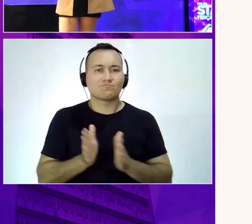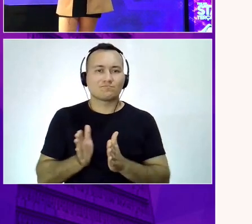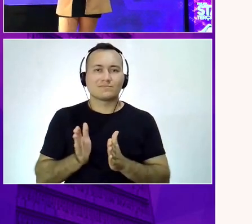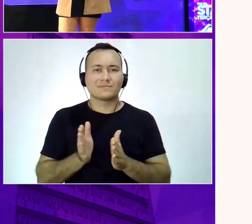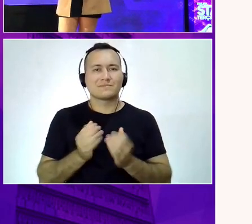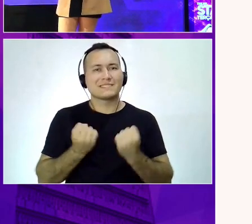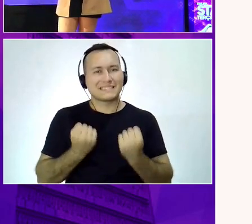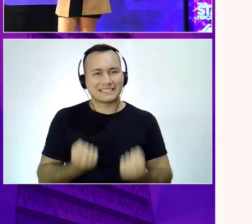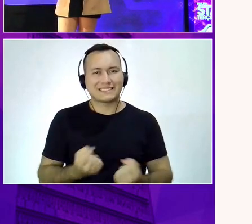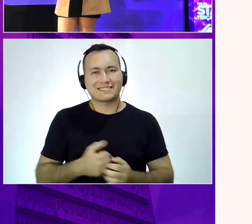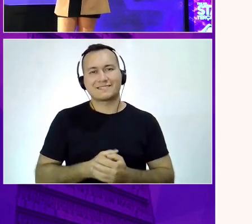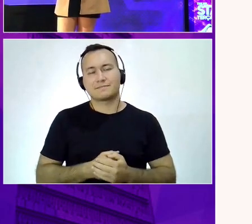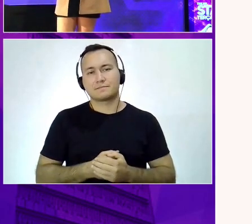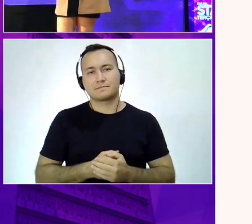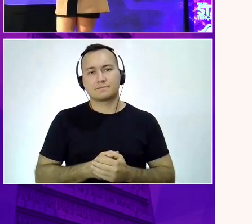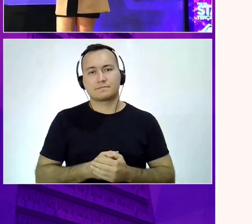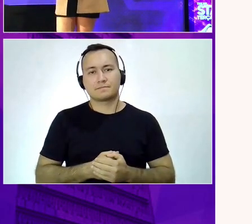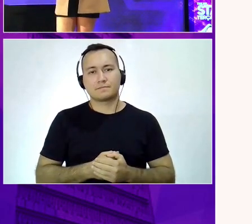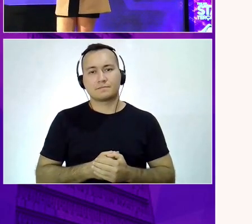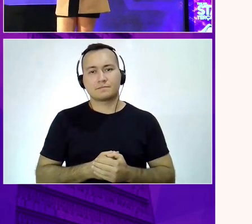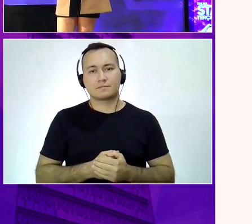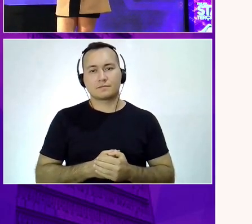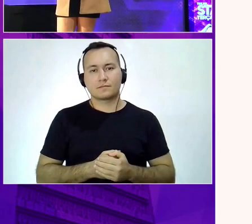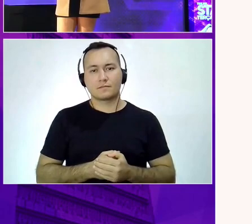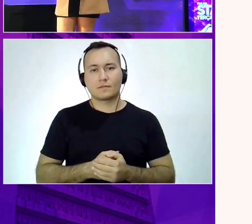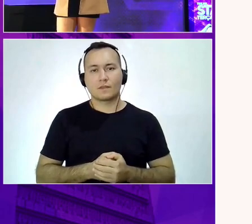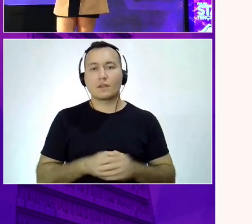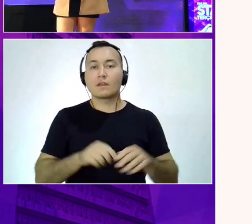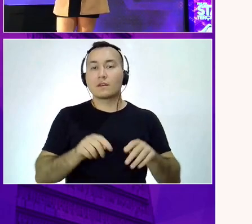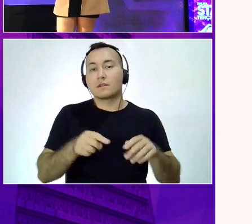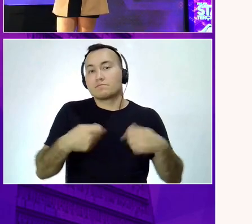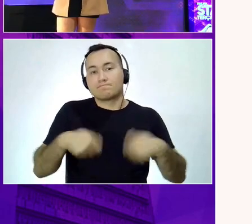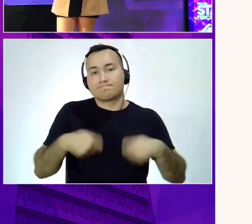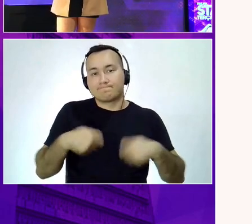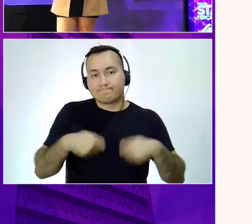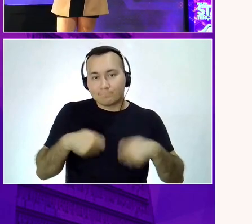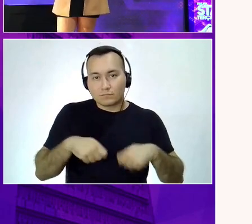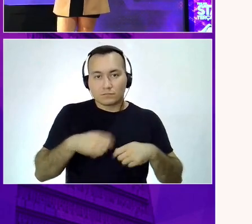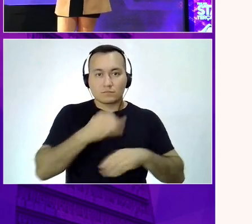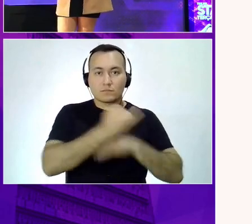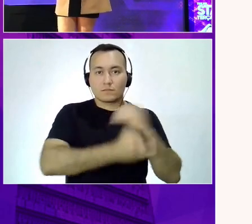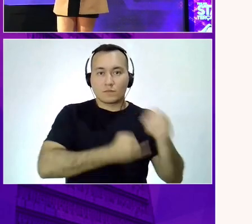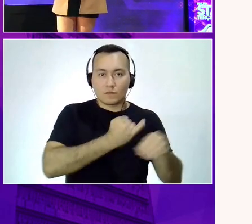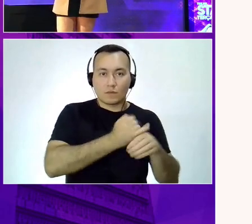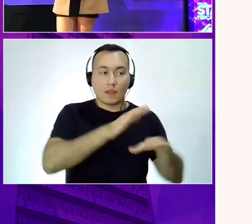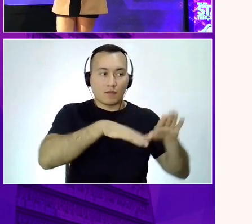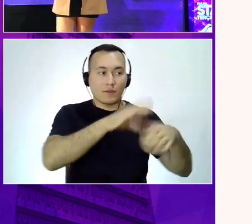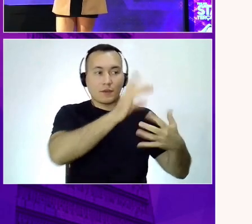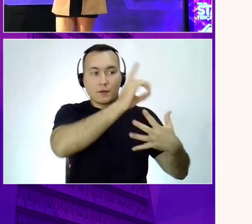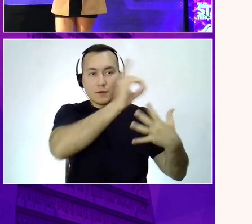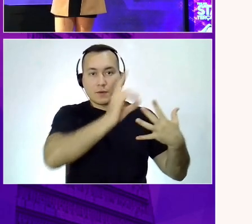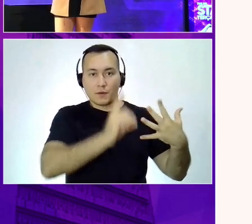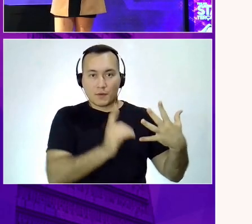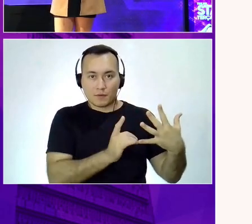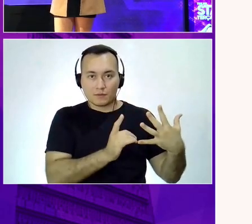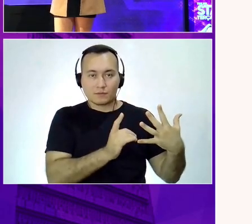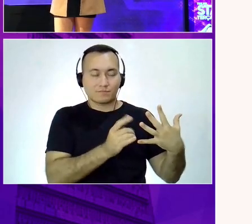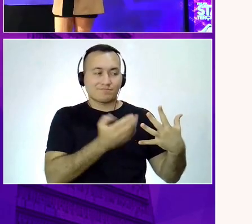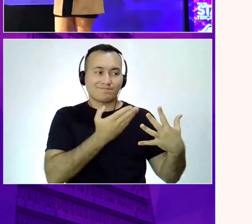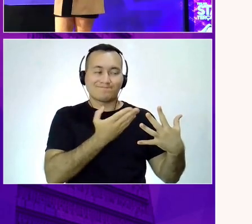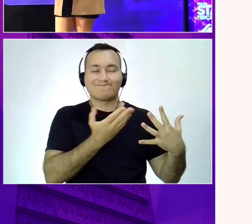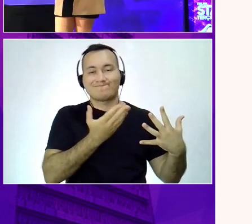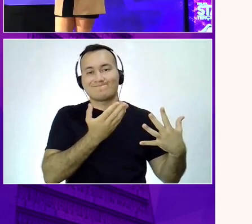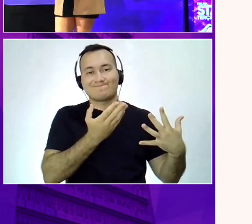você provavelmente vai ter problemas de transmissão de dados, você pode ter problema de latência, tem uma série de coisas que a gente precisa pensar.